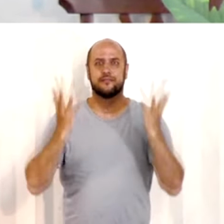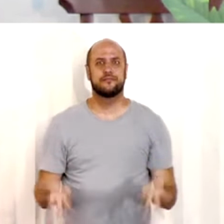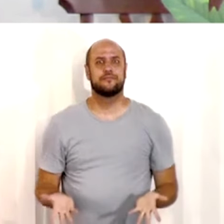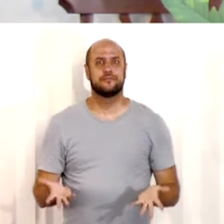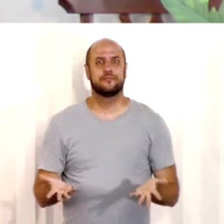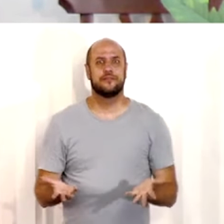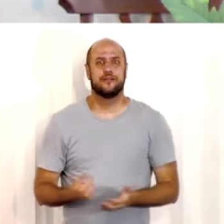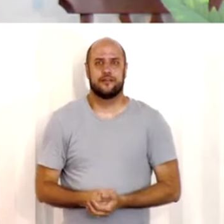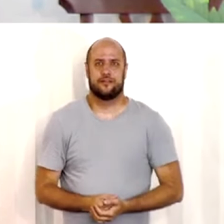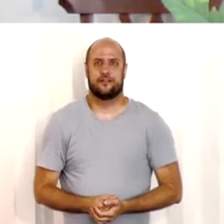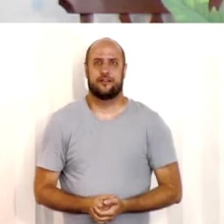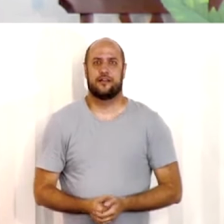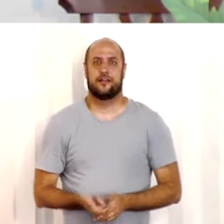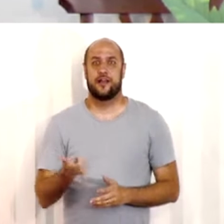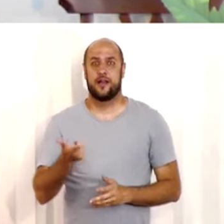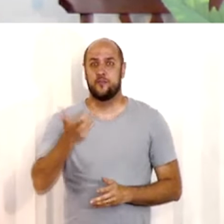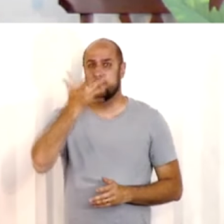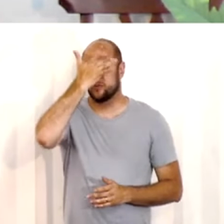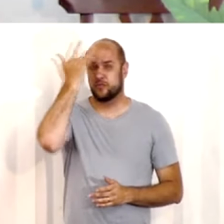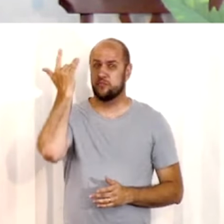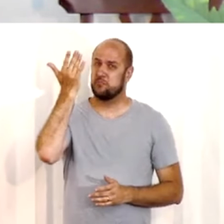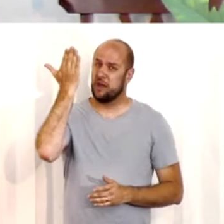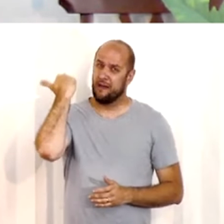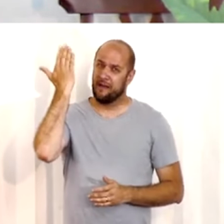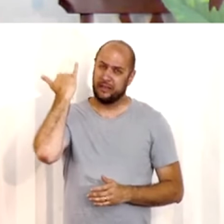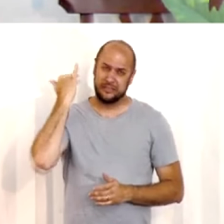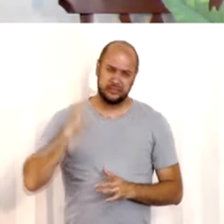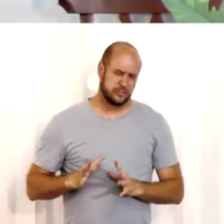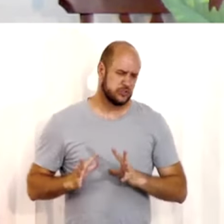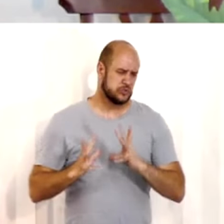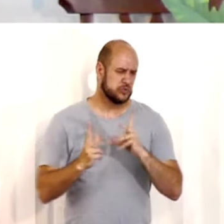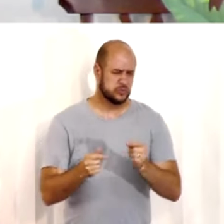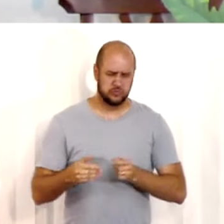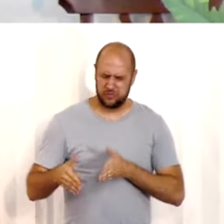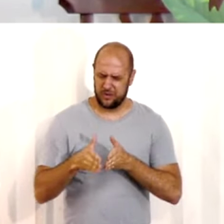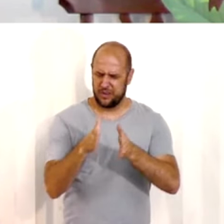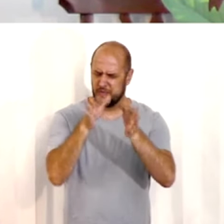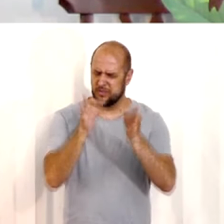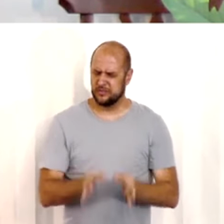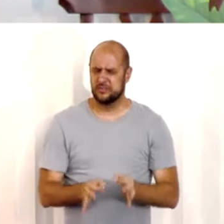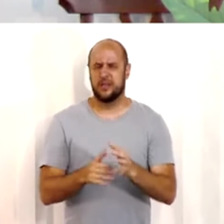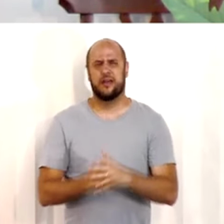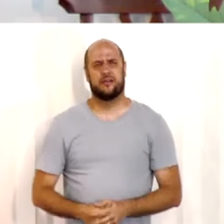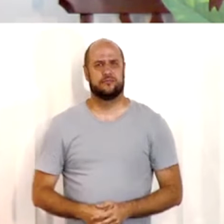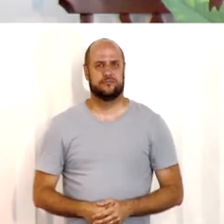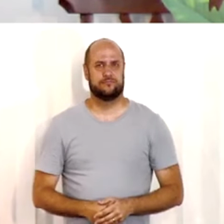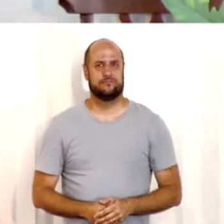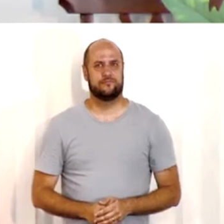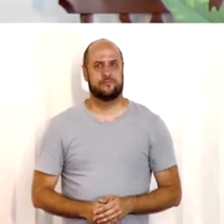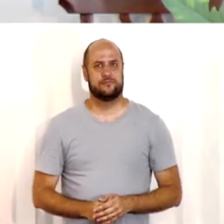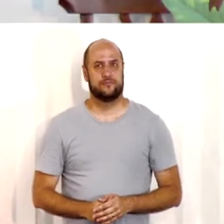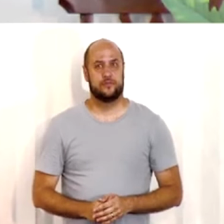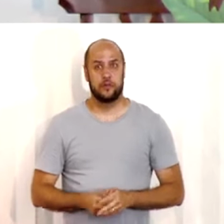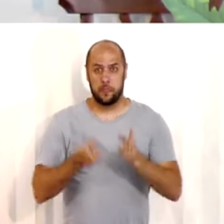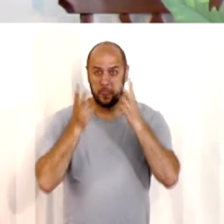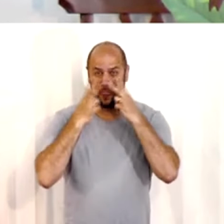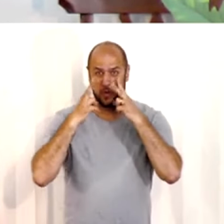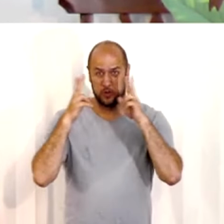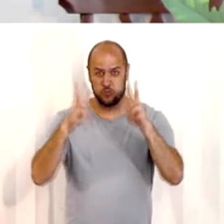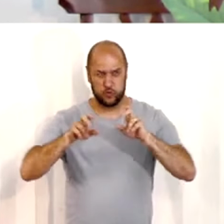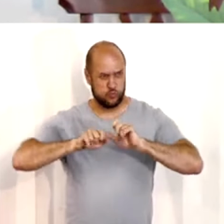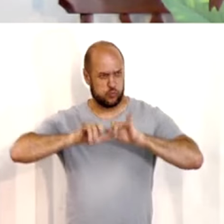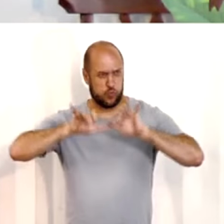os próprios antepassados deles que andaram nesse caminho. Estes da nuvem de testemunhas